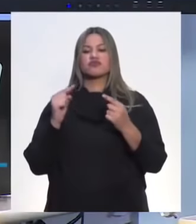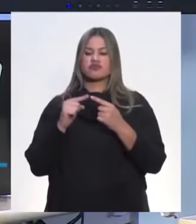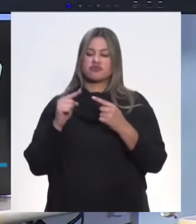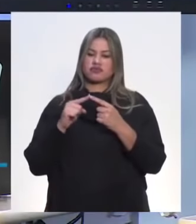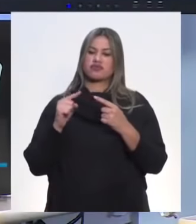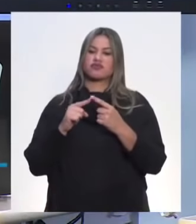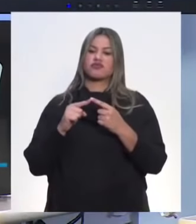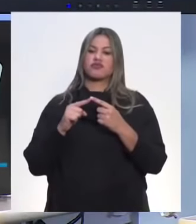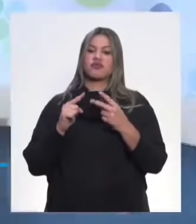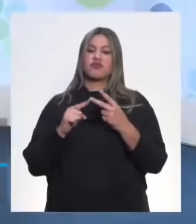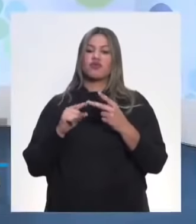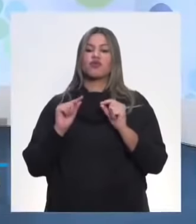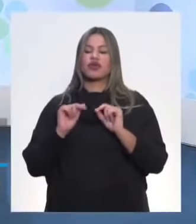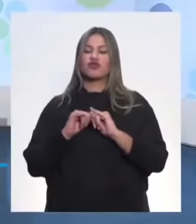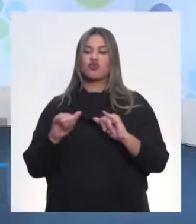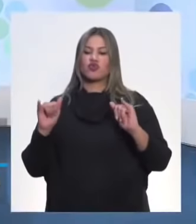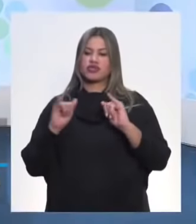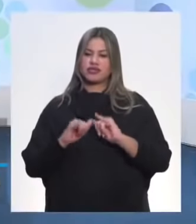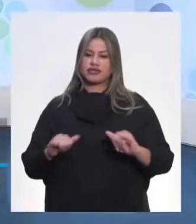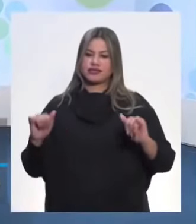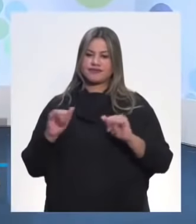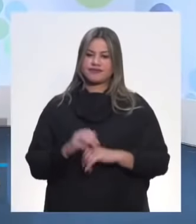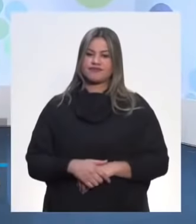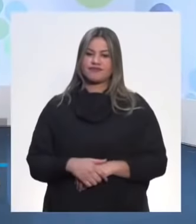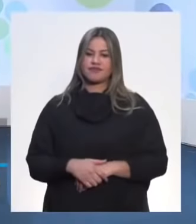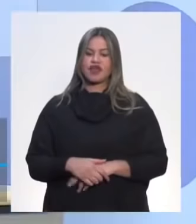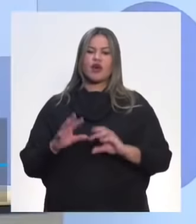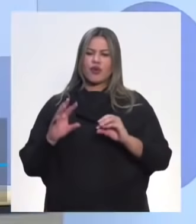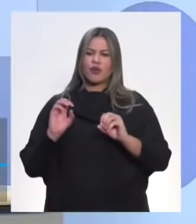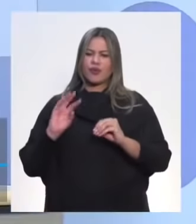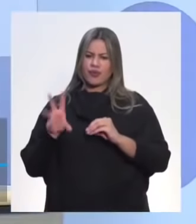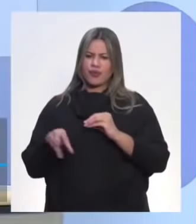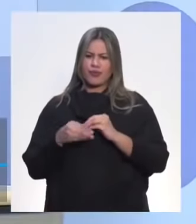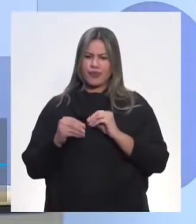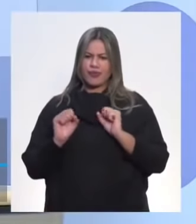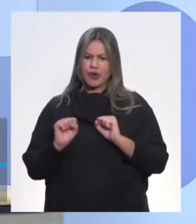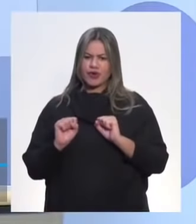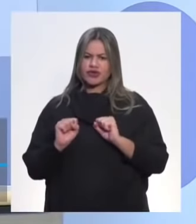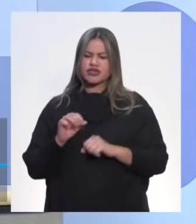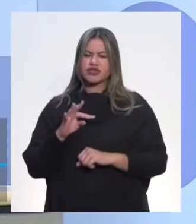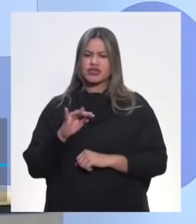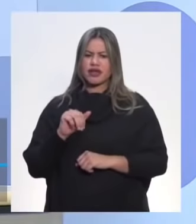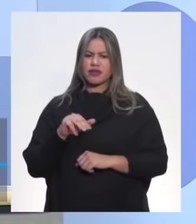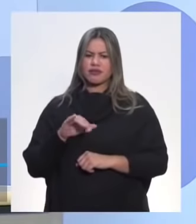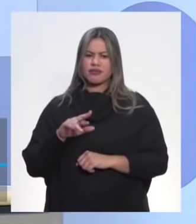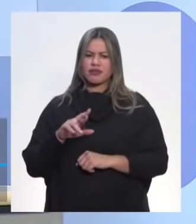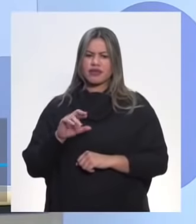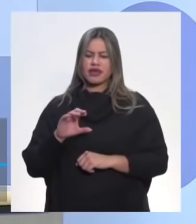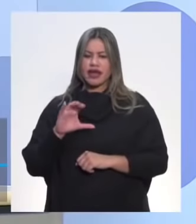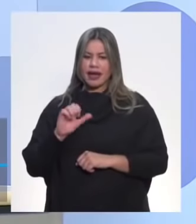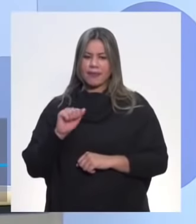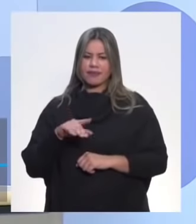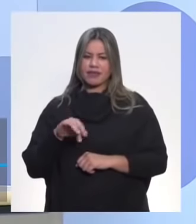Alguns colocaram notícia também. Ok, então vamos lá. Posso só falar uma coisa da Camille? Eu achei interessante. A Camille colocou